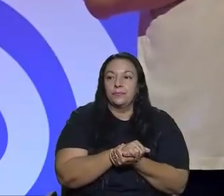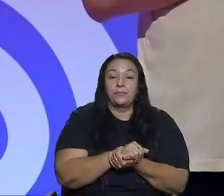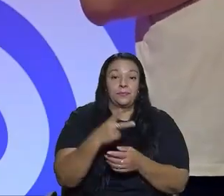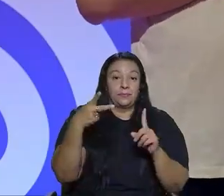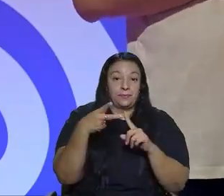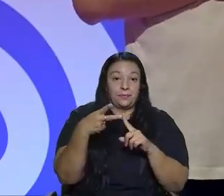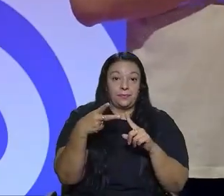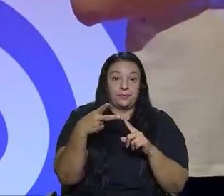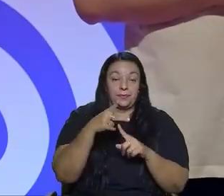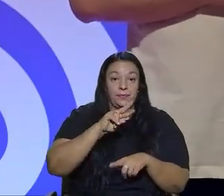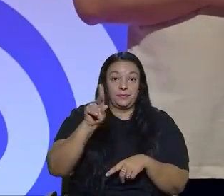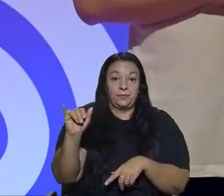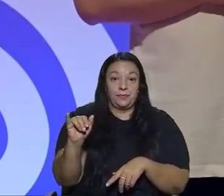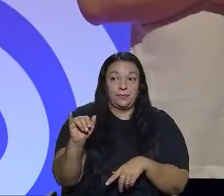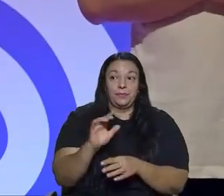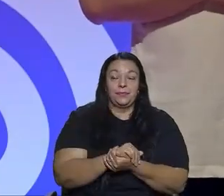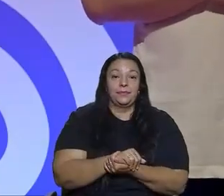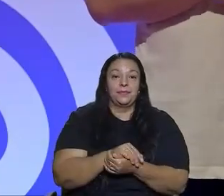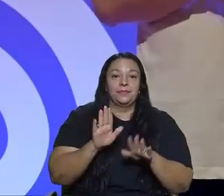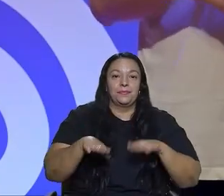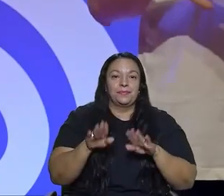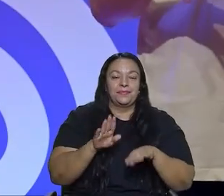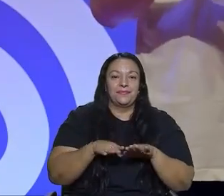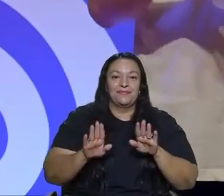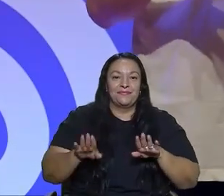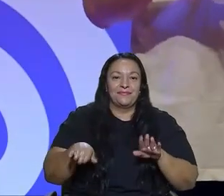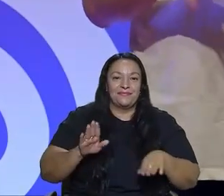E o 2º lugar vai para...